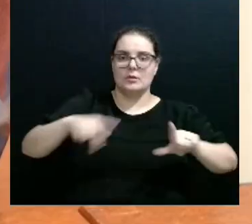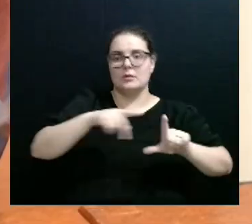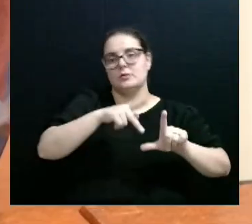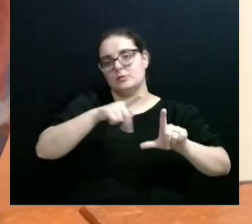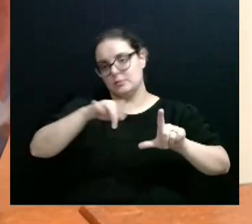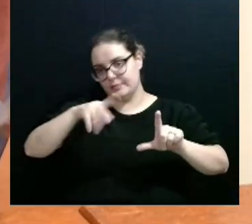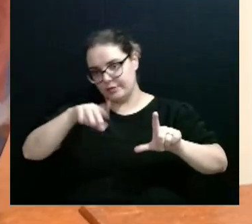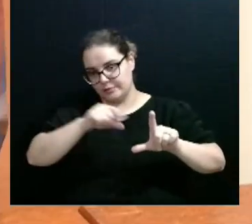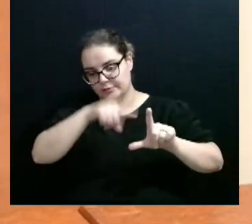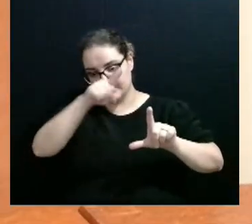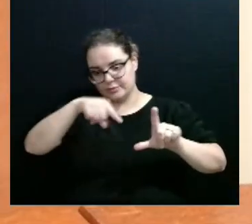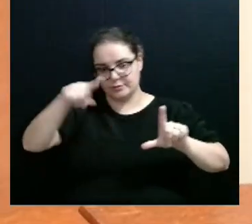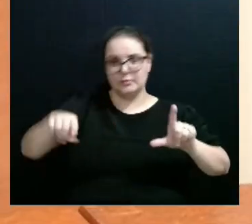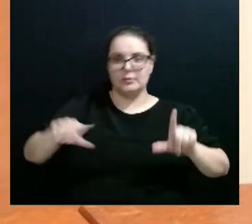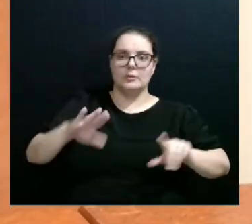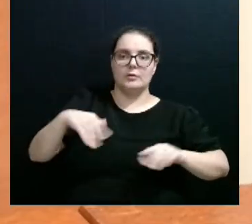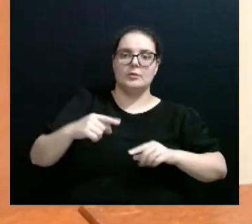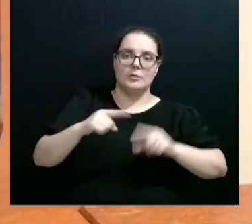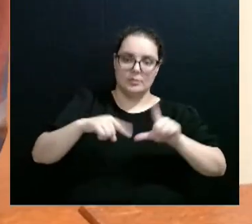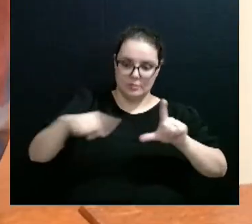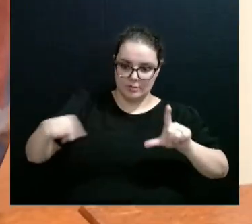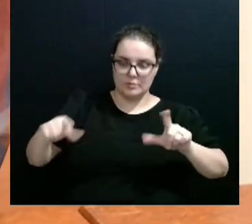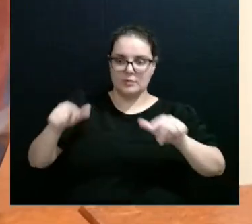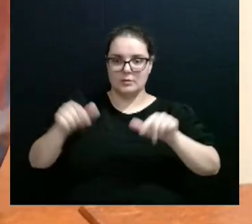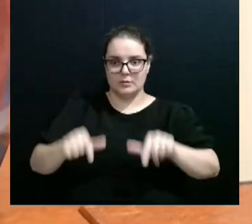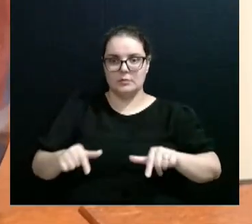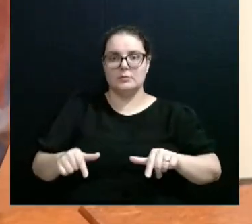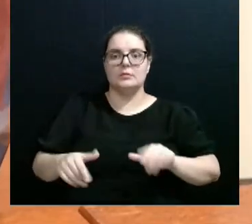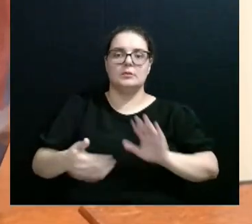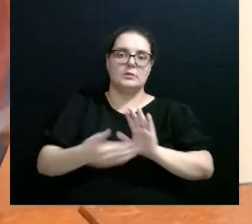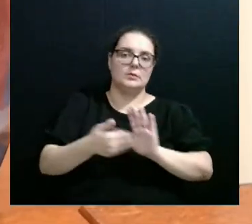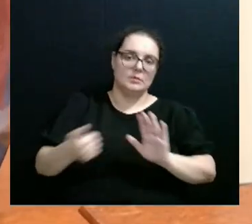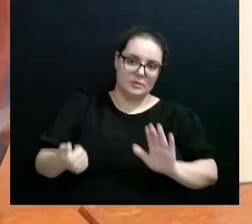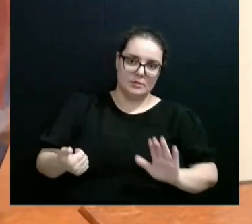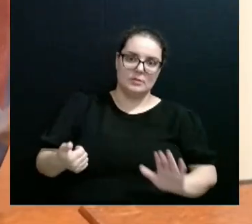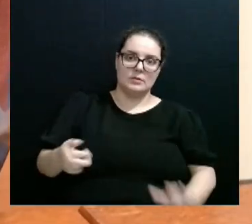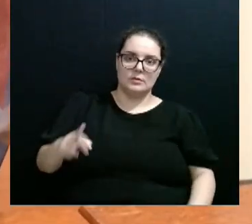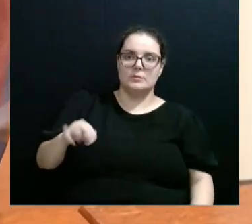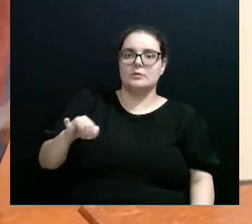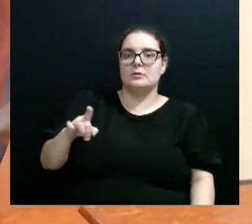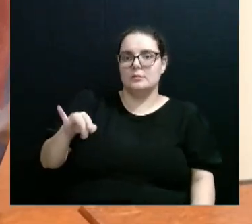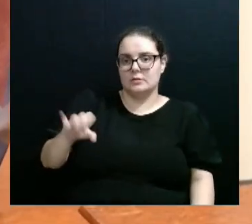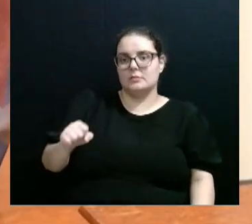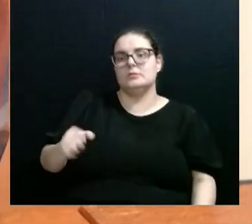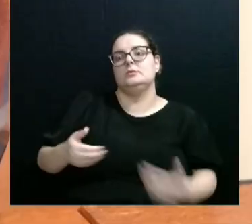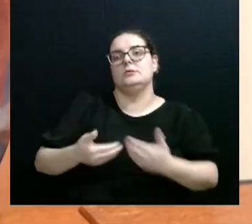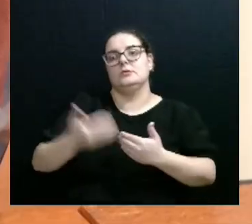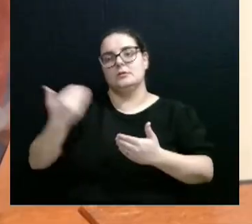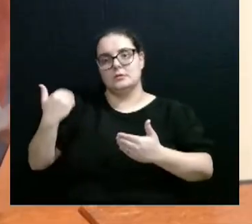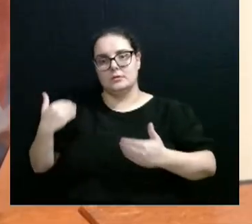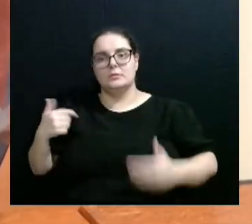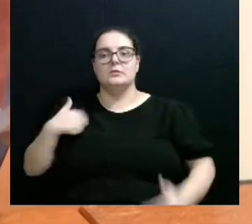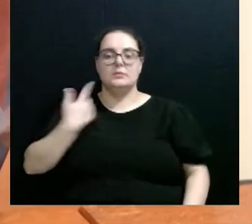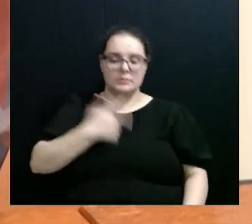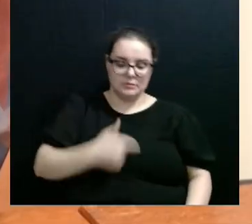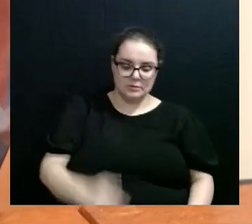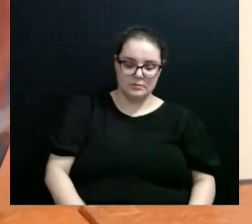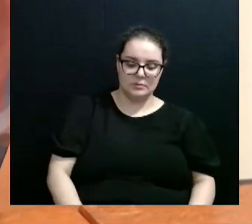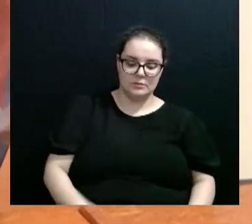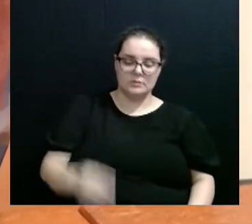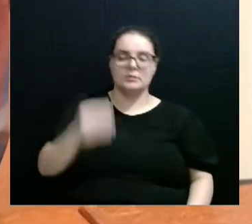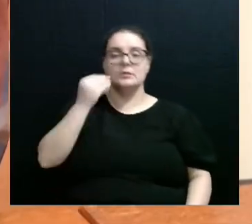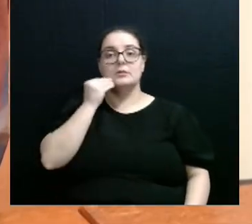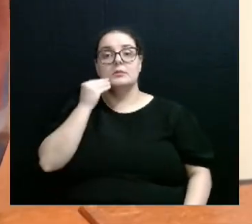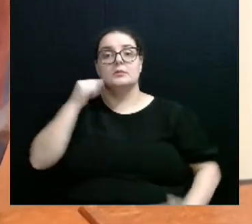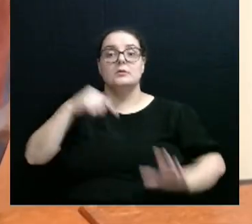medir aquele estabelecimento, você desconta os ruídos externos. Então, a gente tentou avançar num